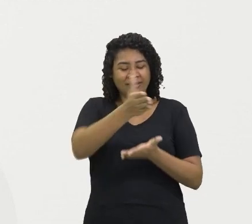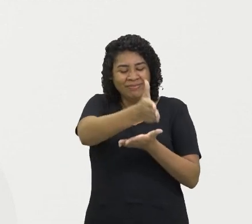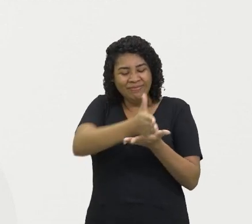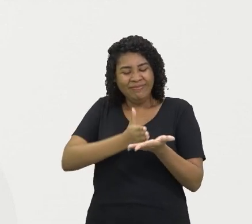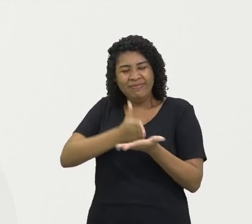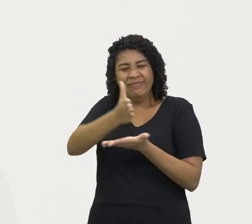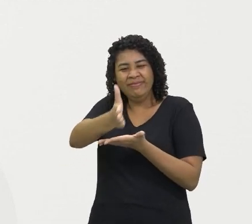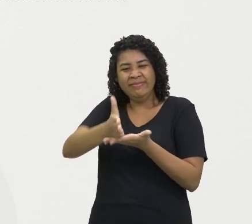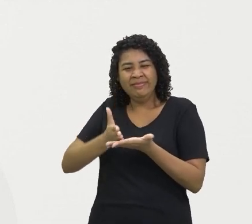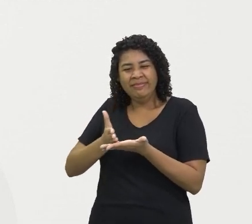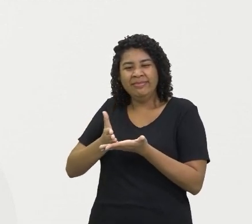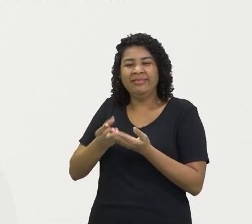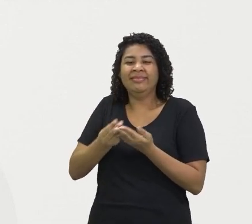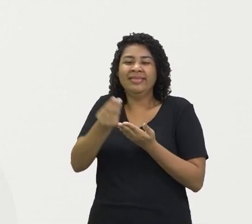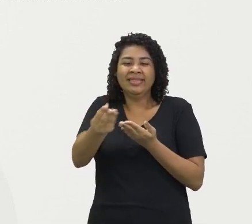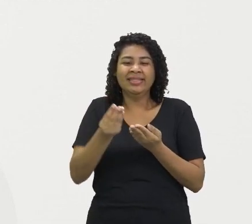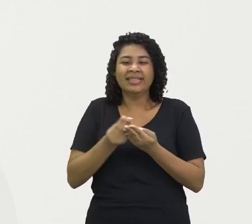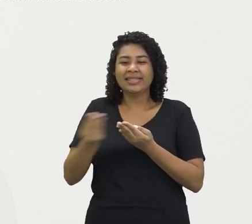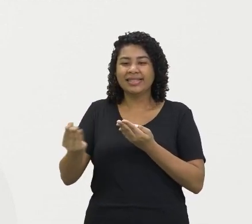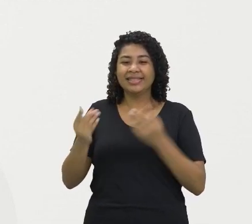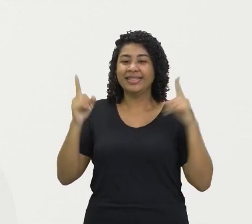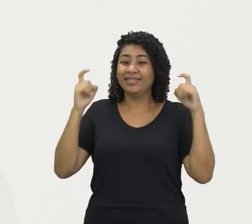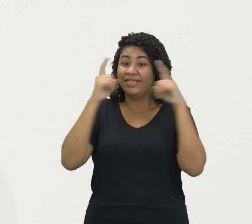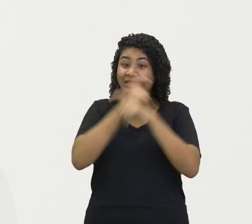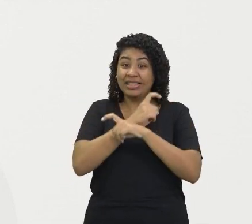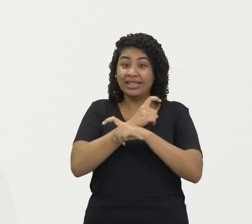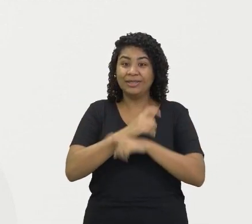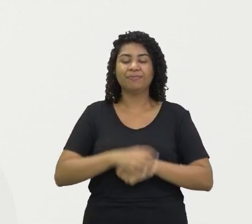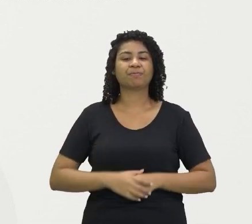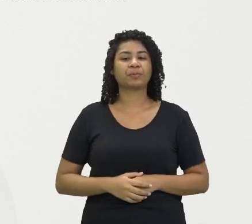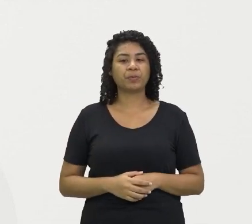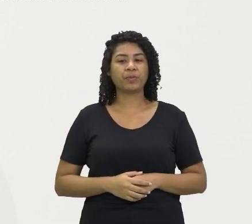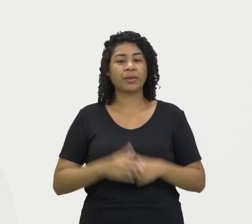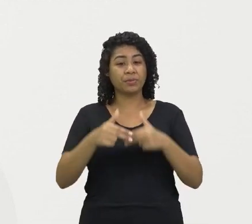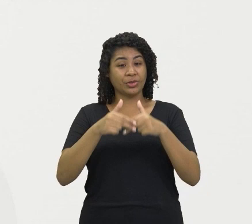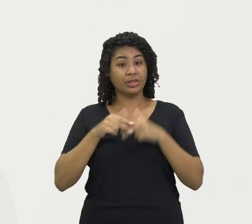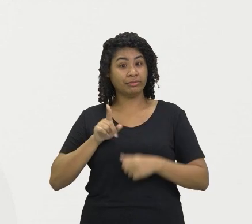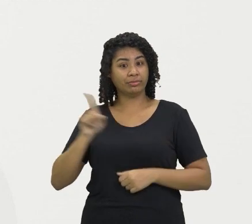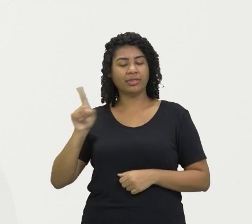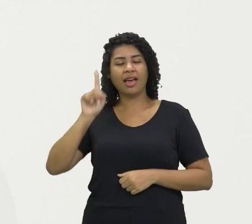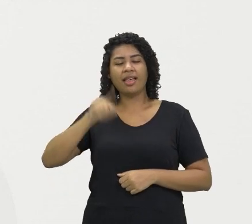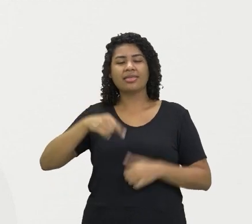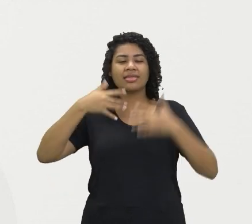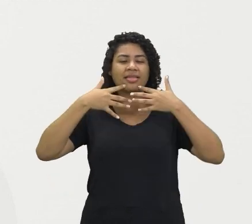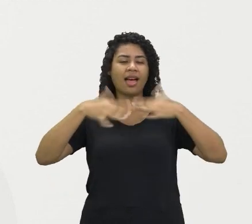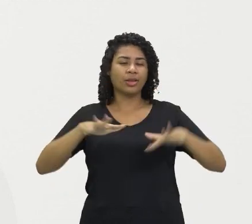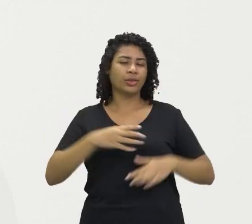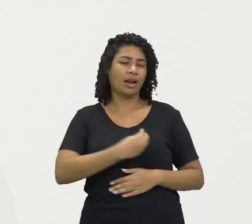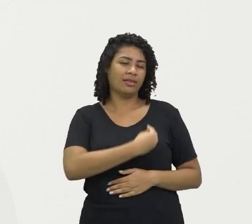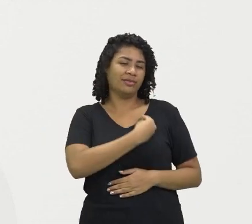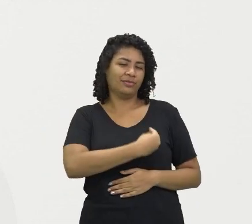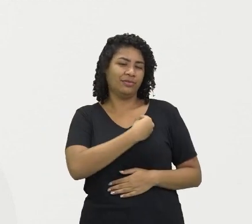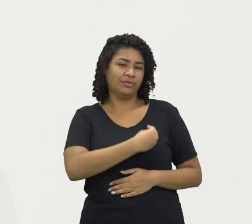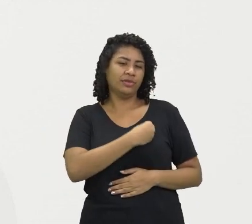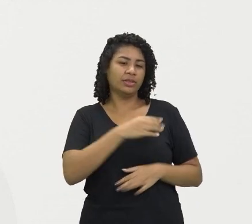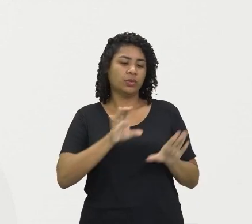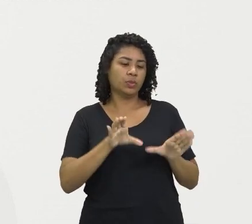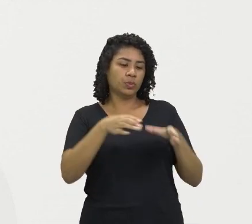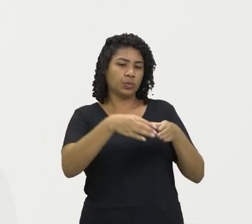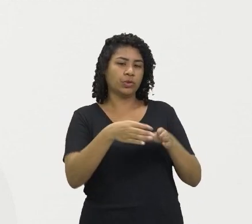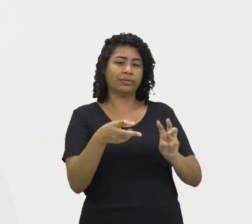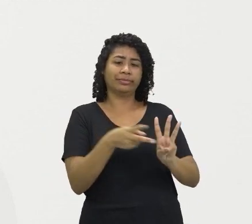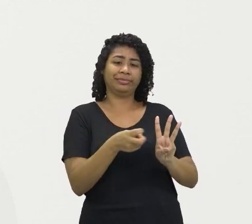a partilha é a maneira natural de viver do indígena. Por que ela é a maneira natural? Porque